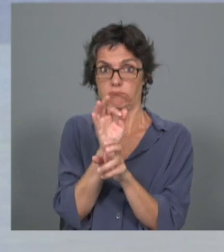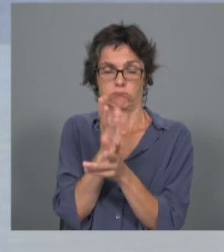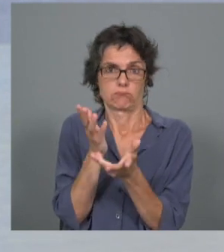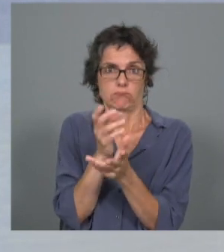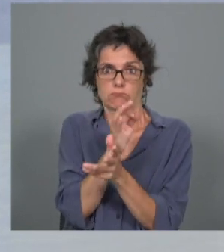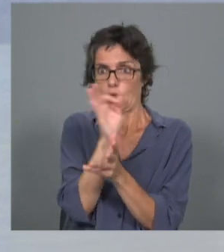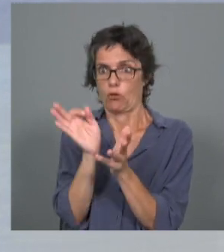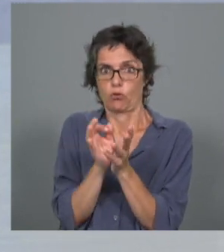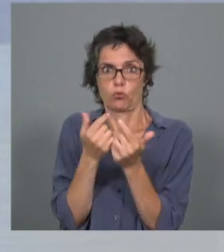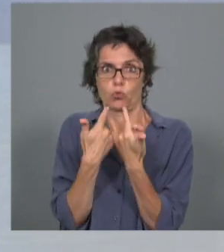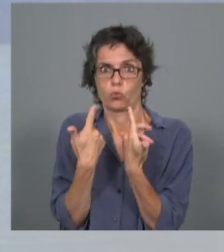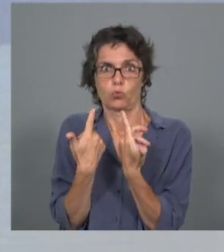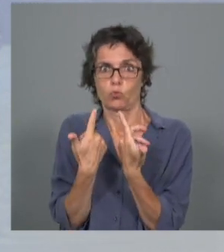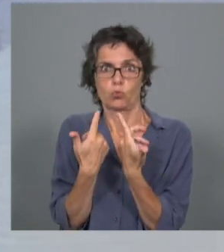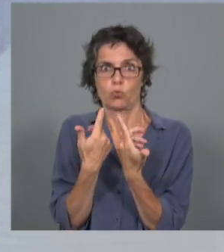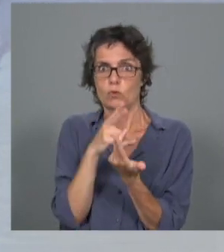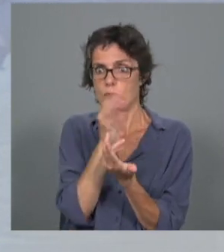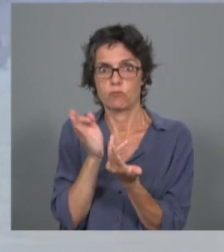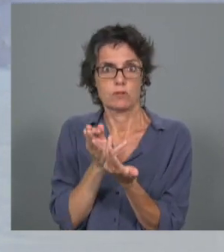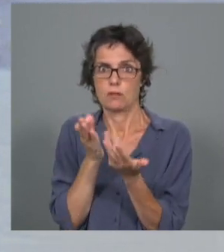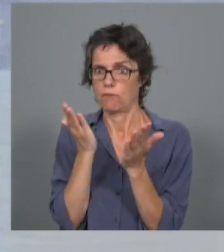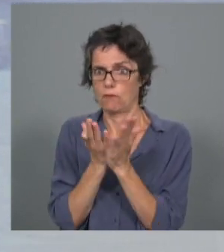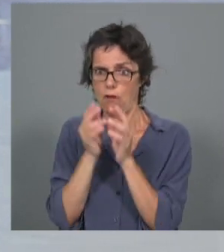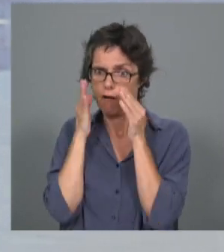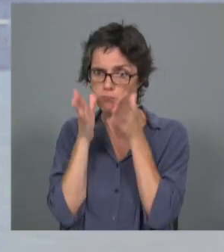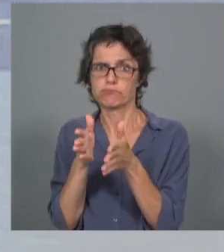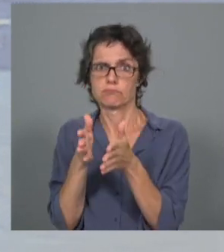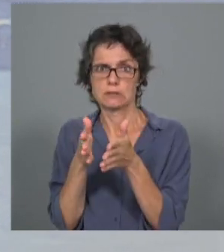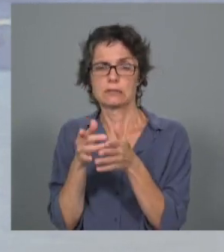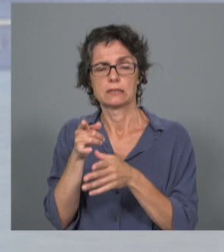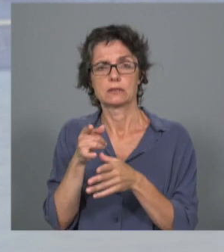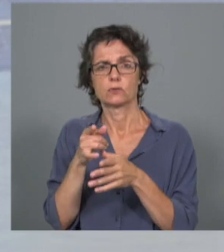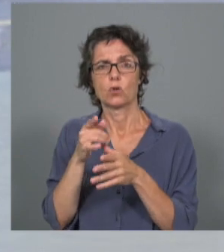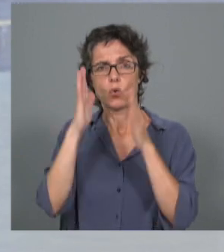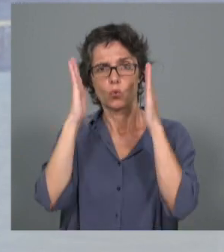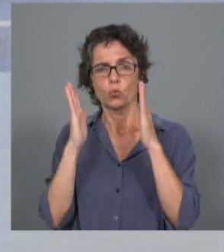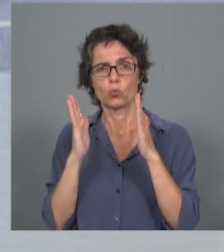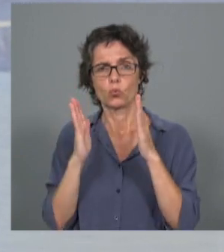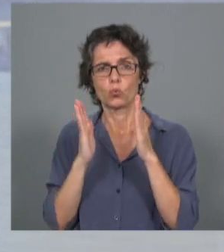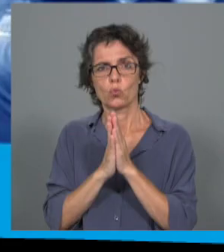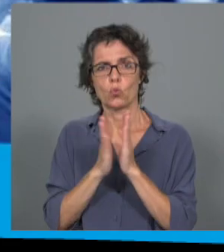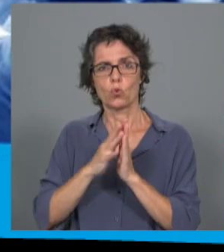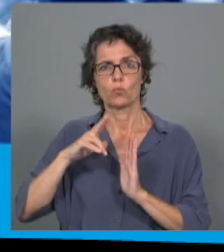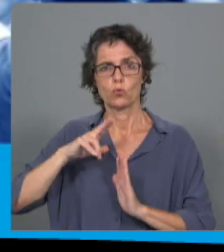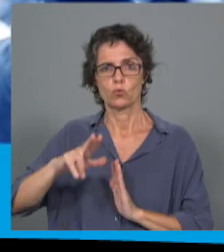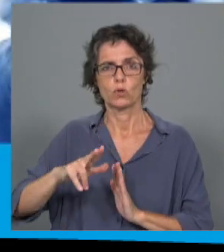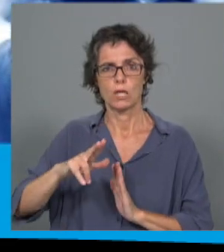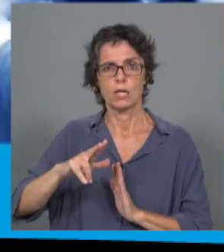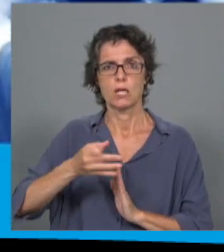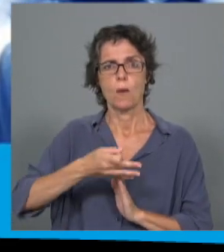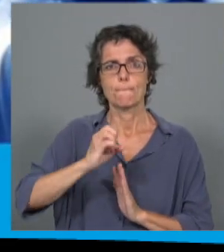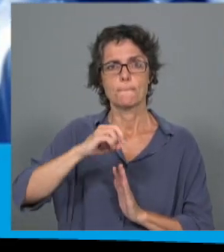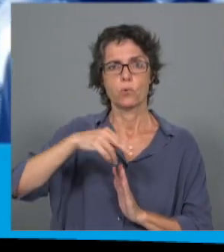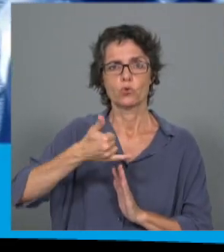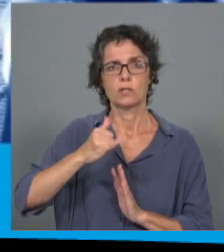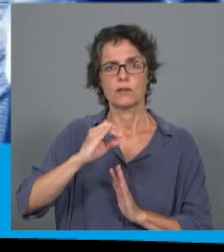que estão em Roma, no Colégio Pontifício, no Pontifício Colégio Português. Exatamente. Essa é uma das características do nosso estudo em